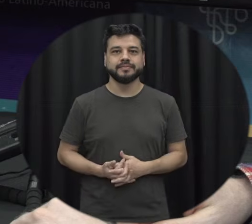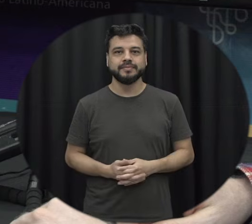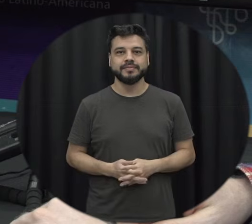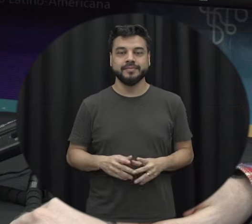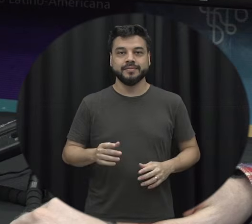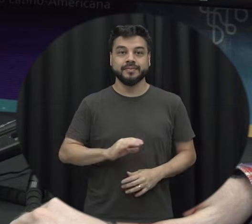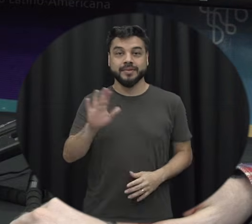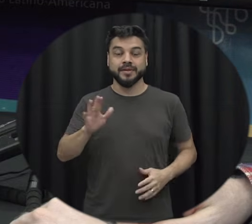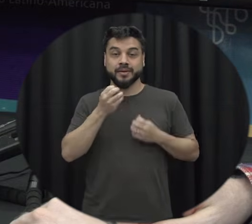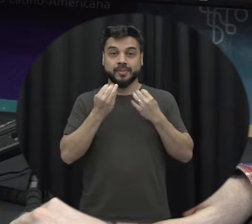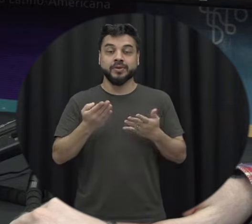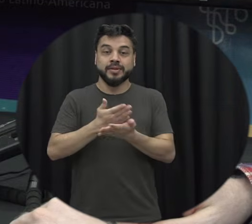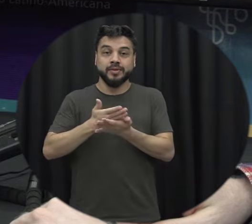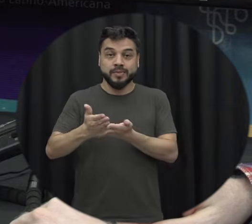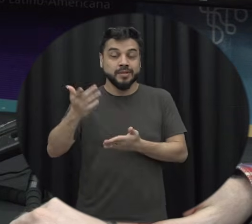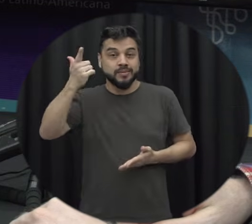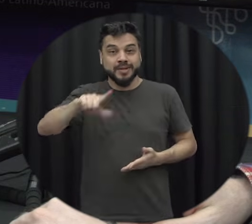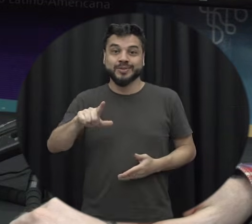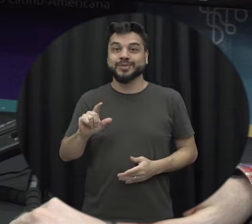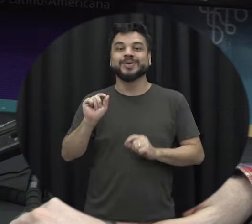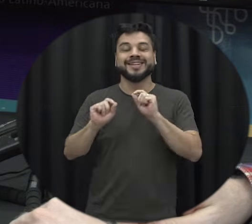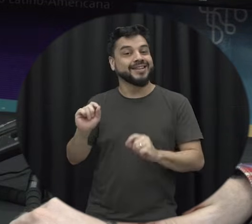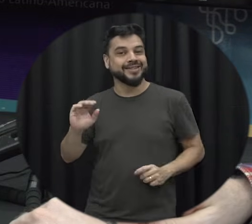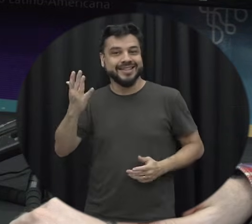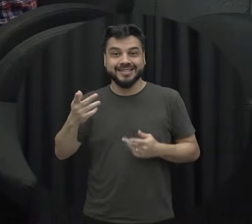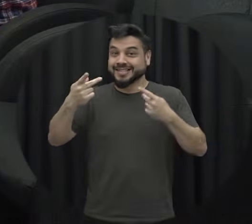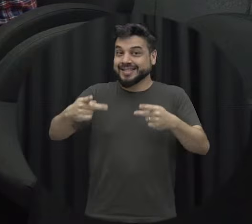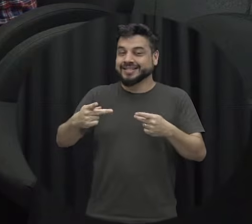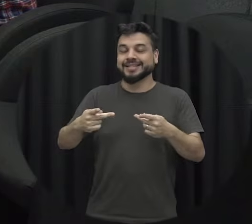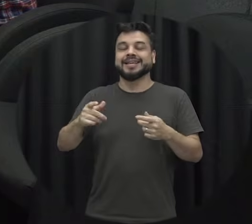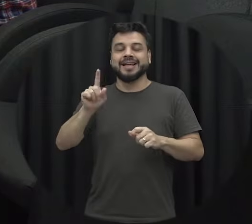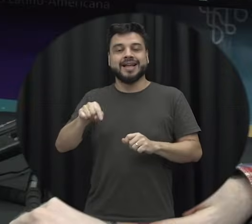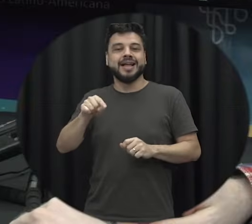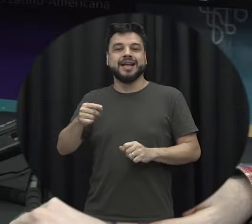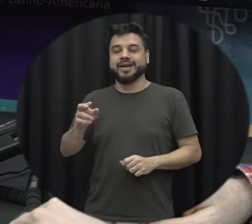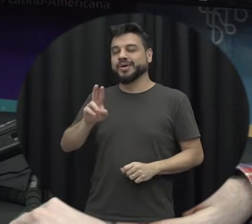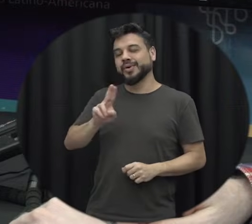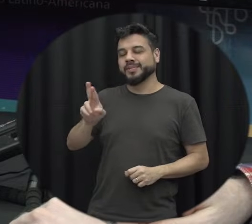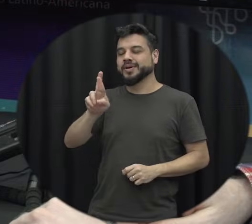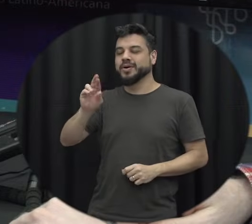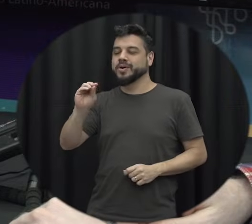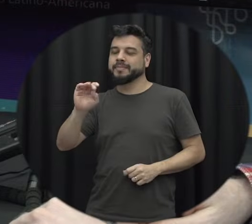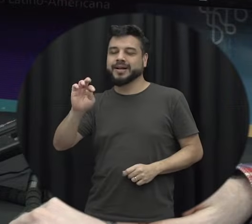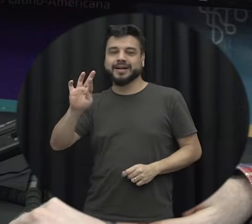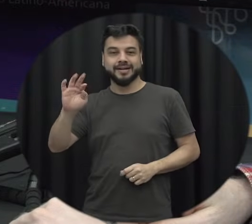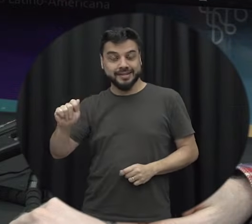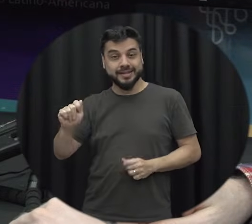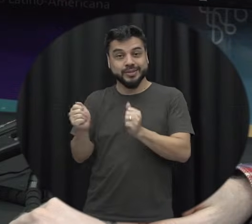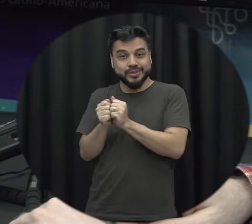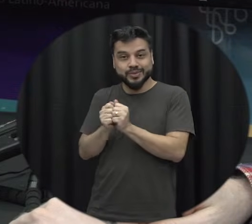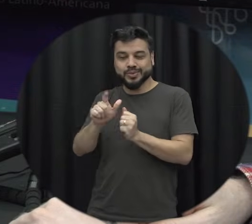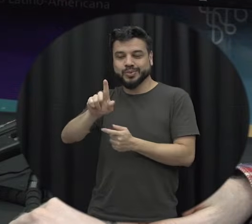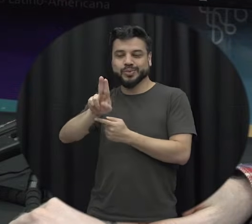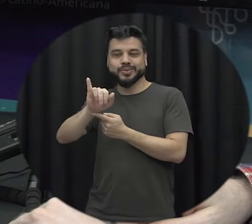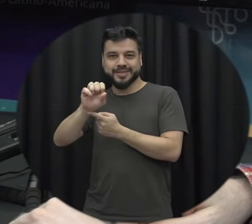Olá, estamos começando mais um episódio do Que Passa. Eu sou Roberto, estou aqui com o Luiz e a gente vai conversar sobre a história da matemática na